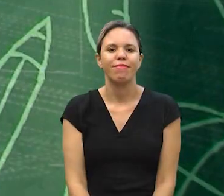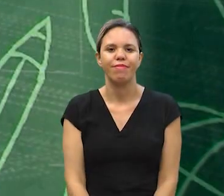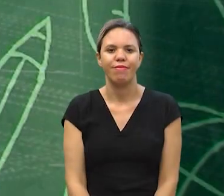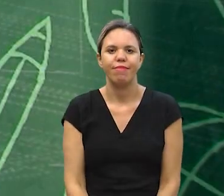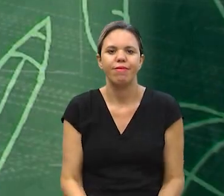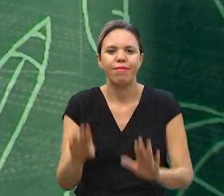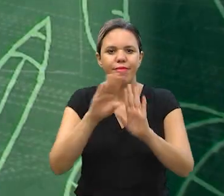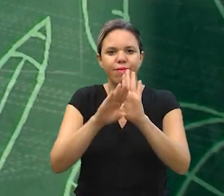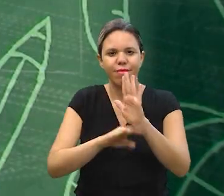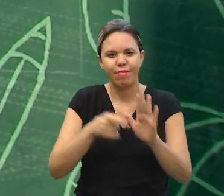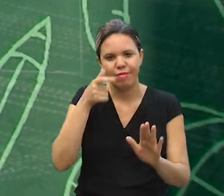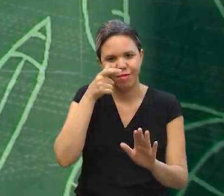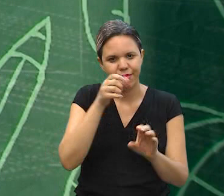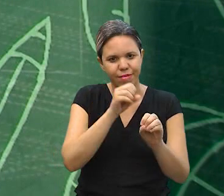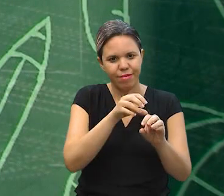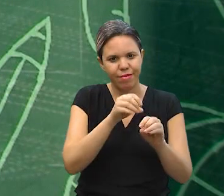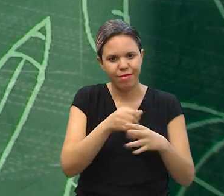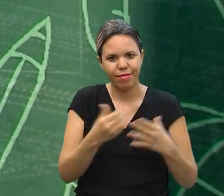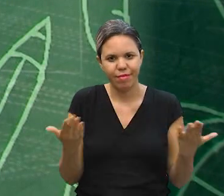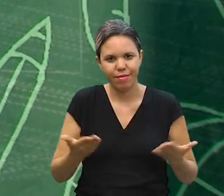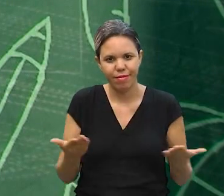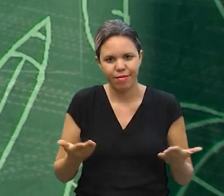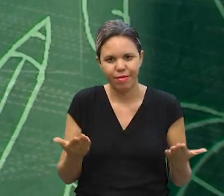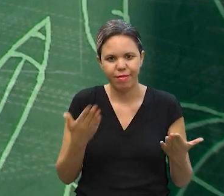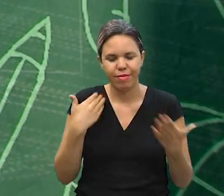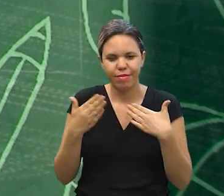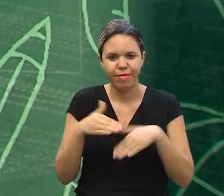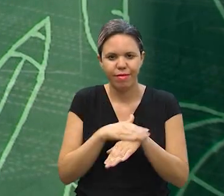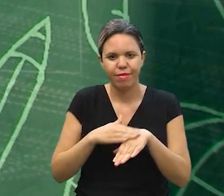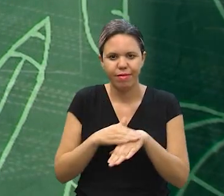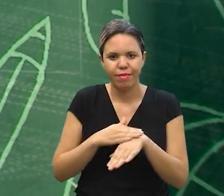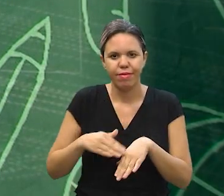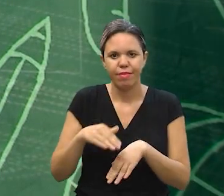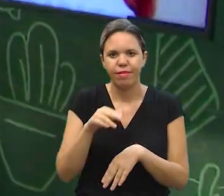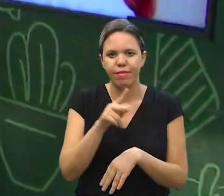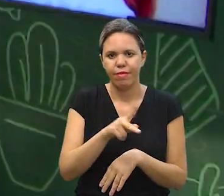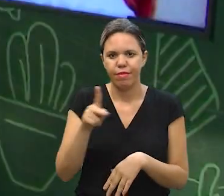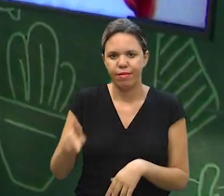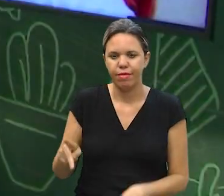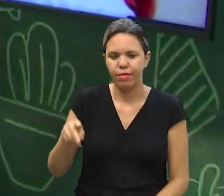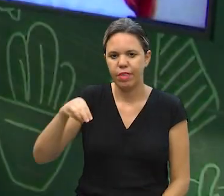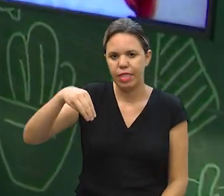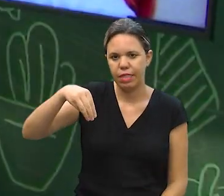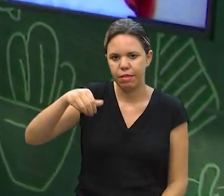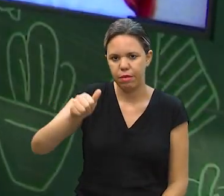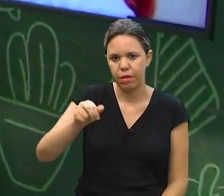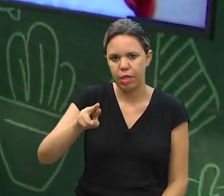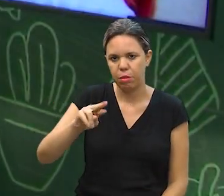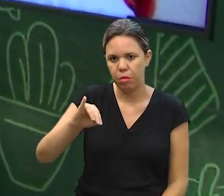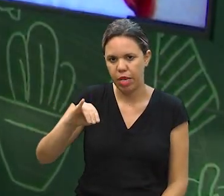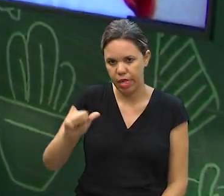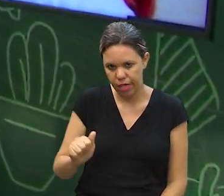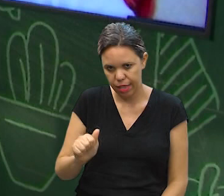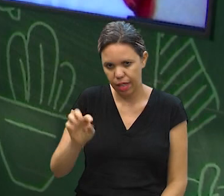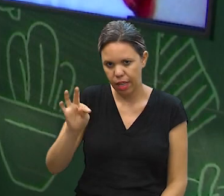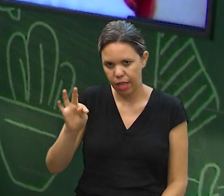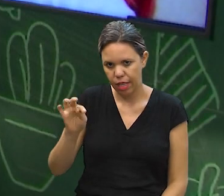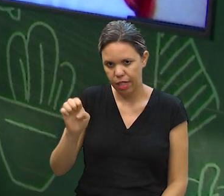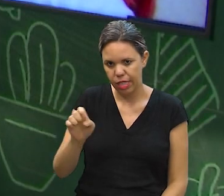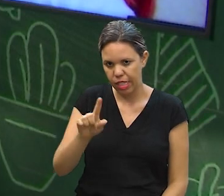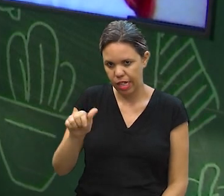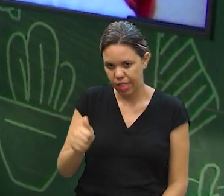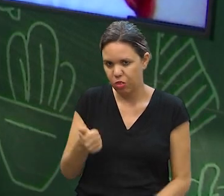Bom, é o quadro De Olho na Educação. Hoje a gente vai bater um papo, olha só, com a professora Maria Tereza. Tudo bem com a